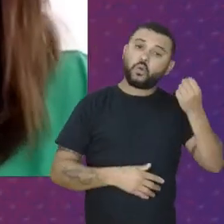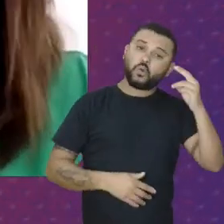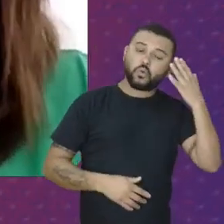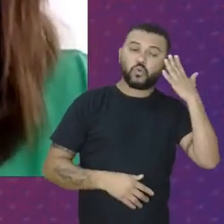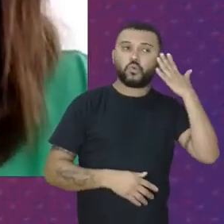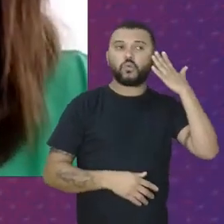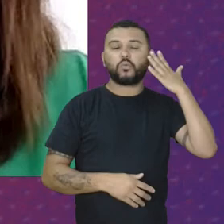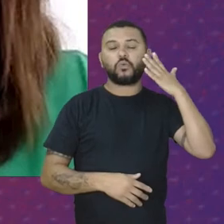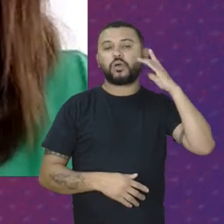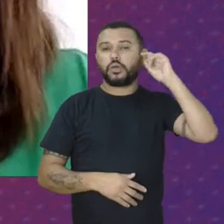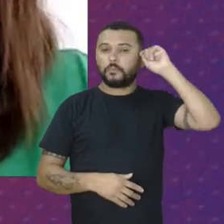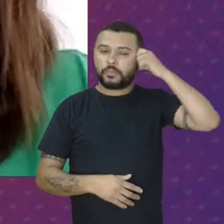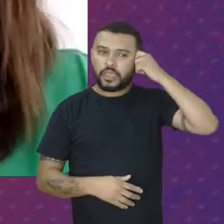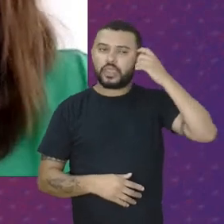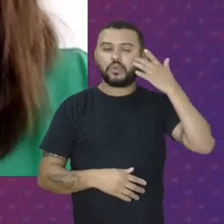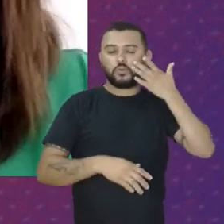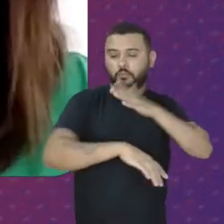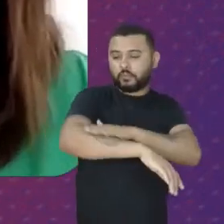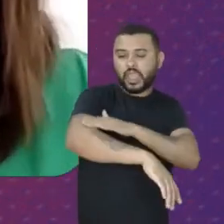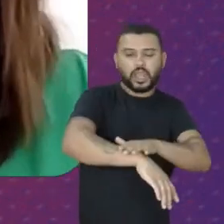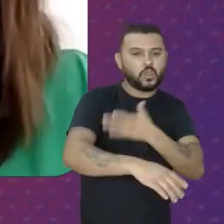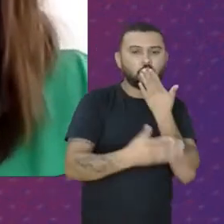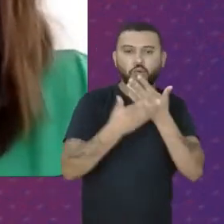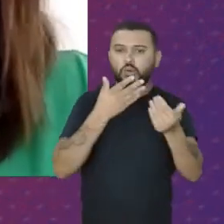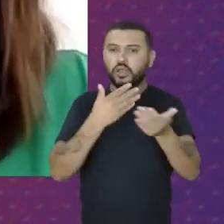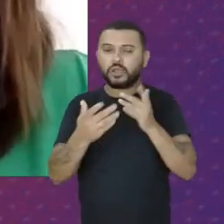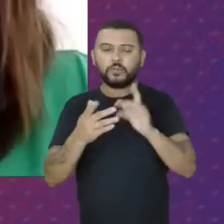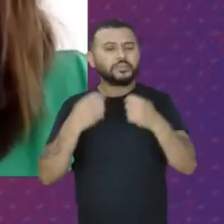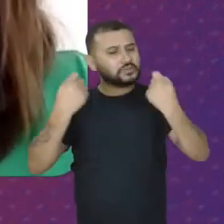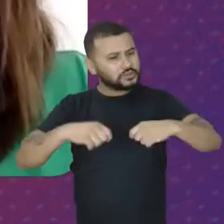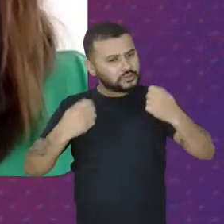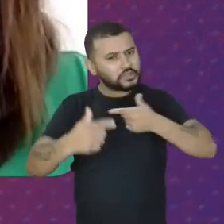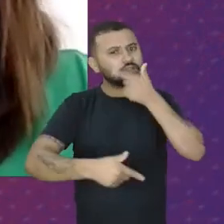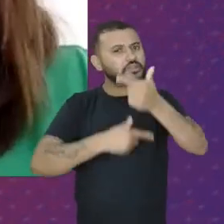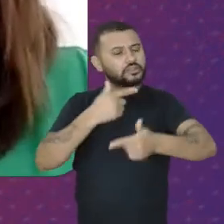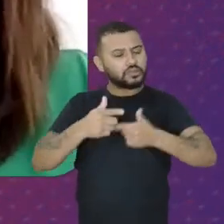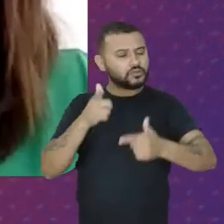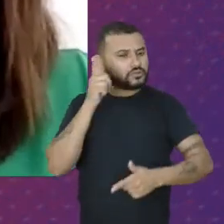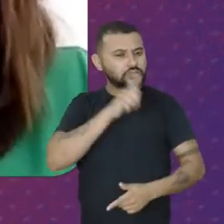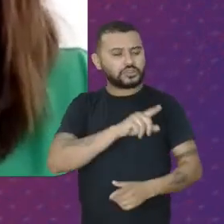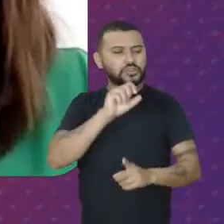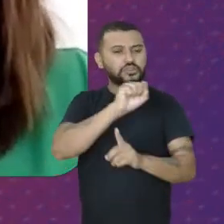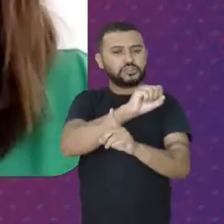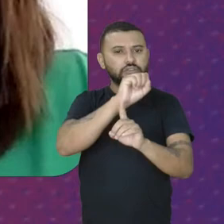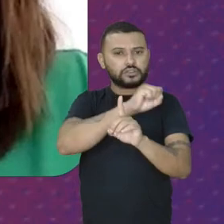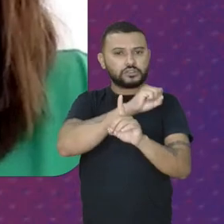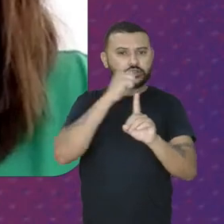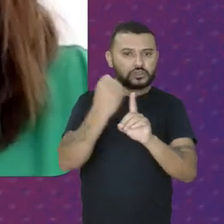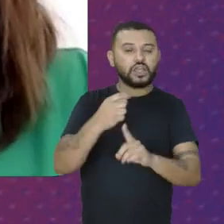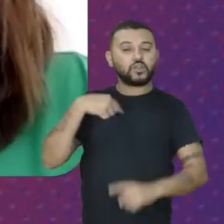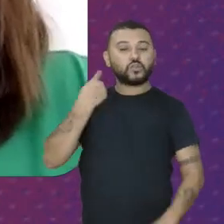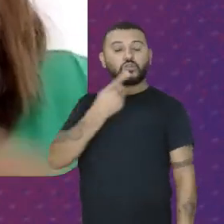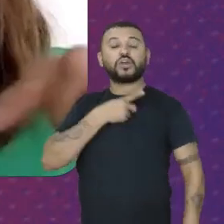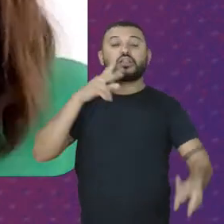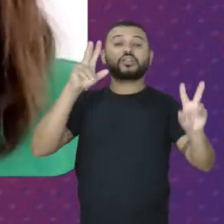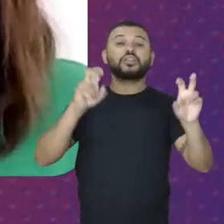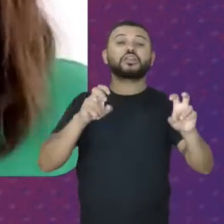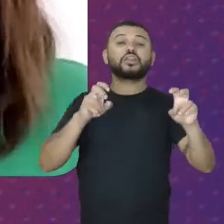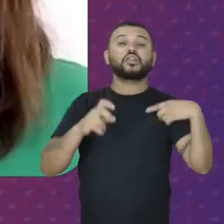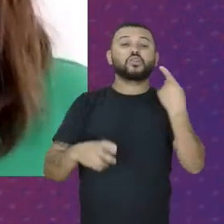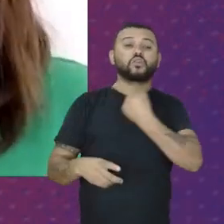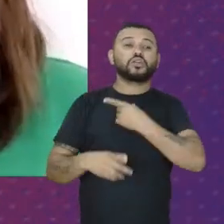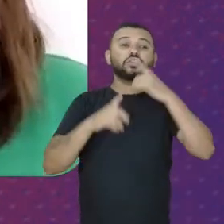tenham a oportunidade de exercer plenamente a sua cidadania. Aqui nós temos um mantra: a